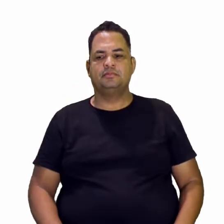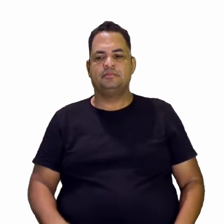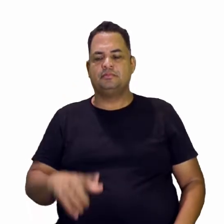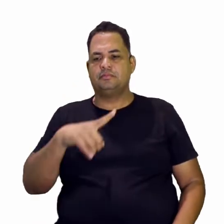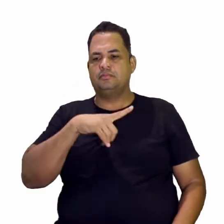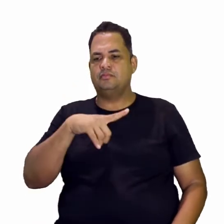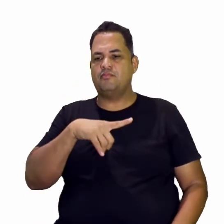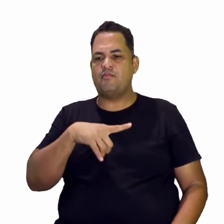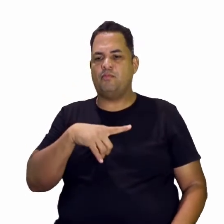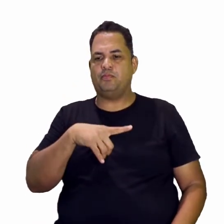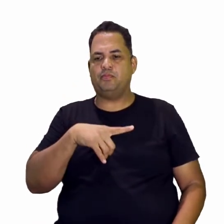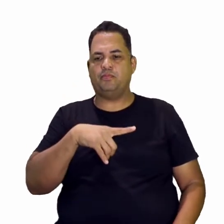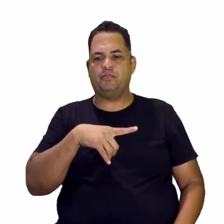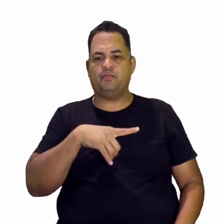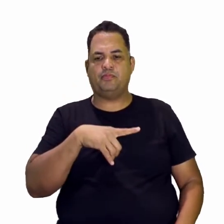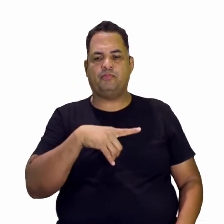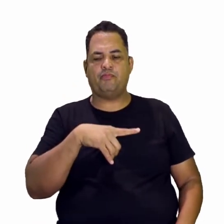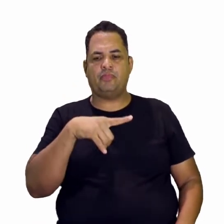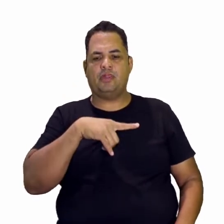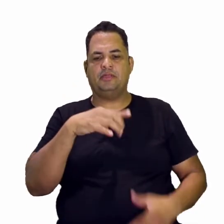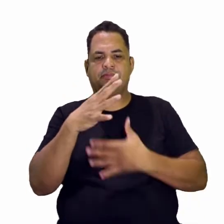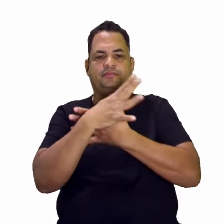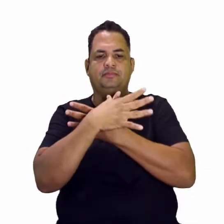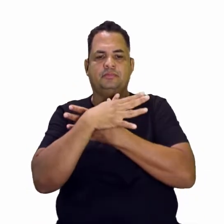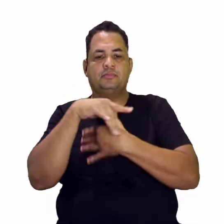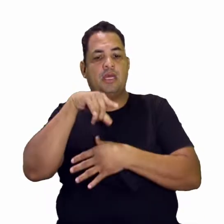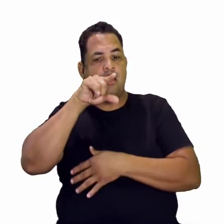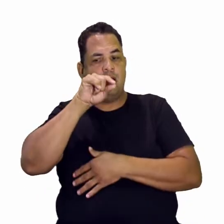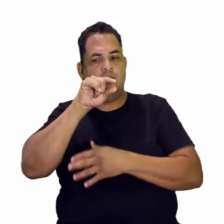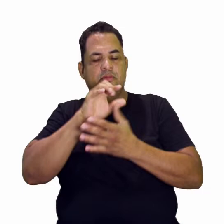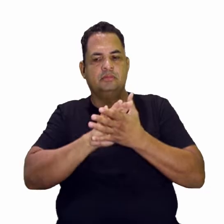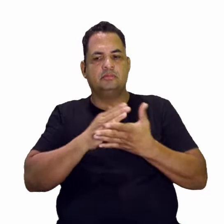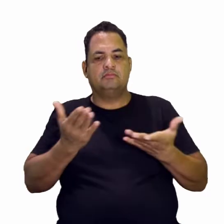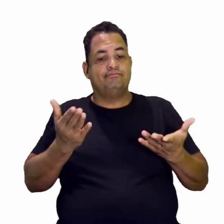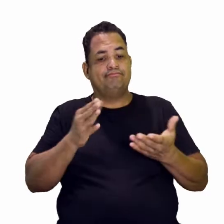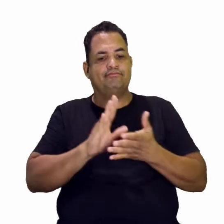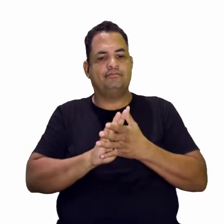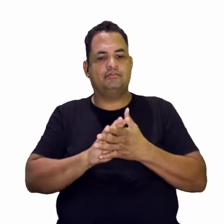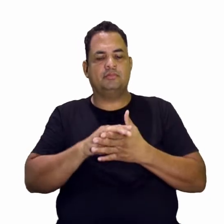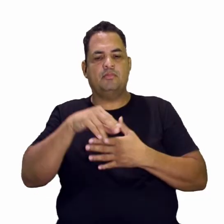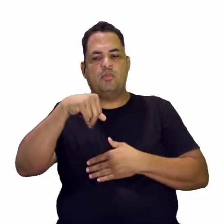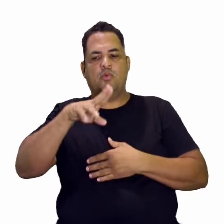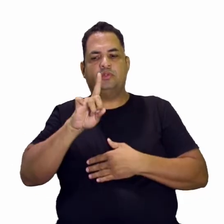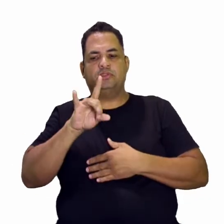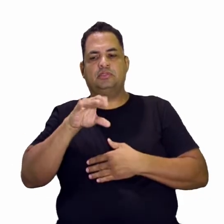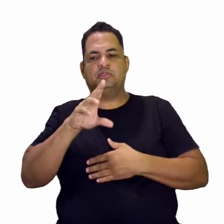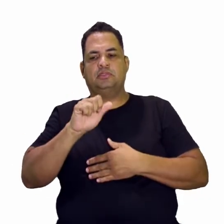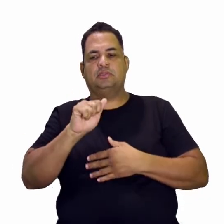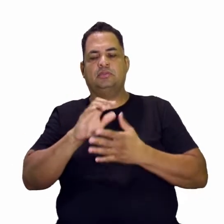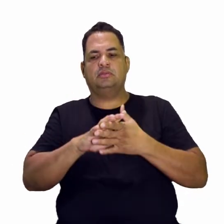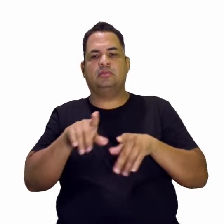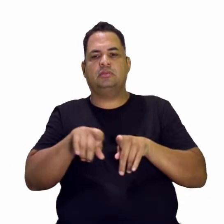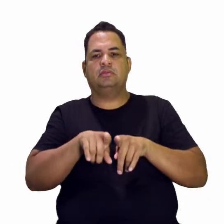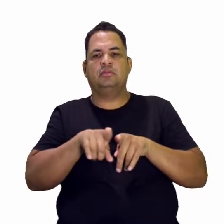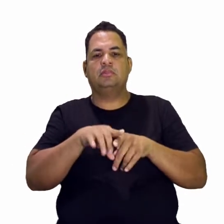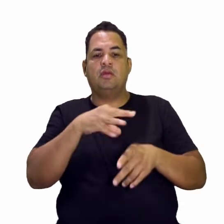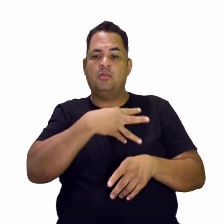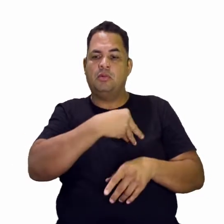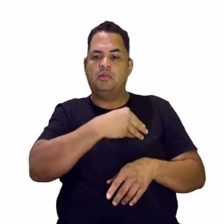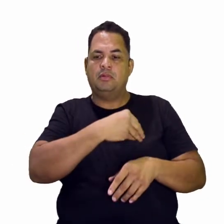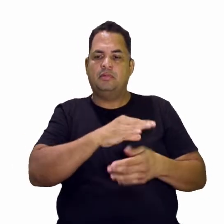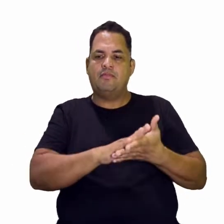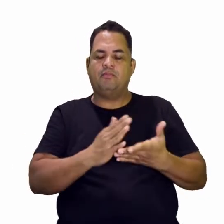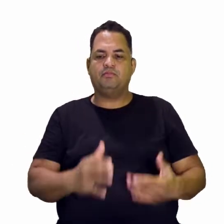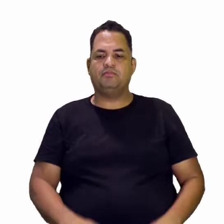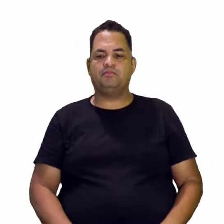existir aquelas situações, né? Se tem asas, são aves. Pois é, mas o morcego também tem asa e não é uma ave, sim um mamífero,